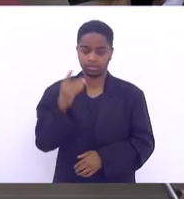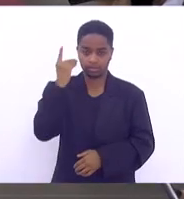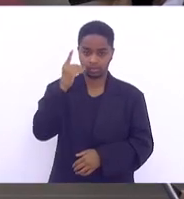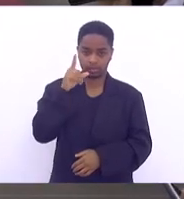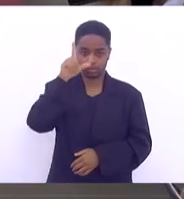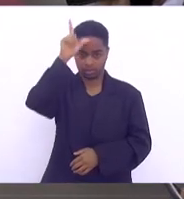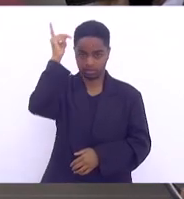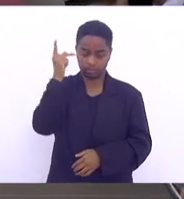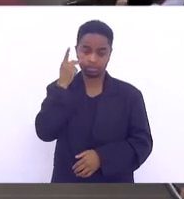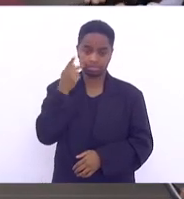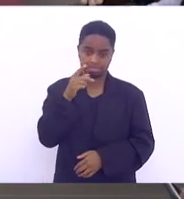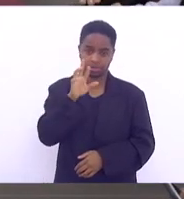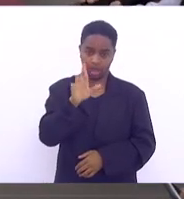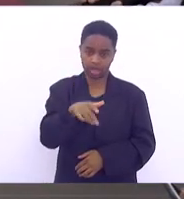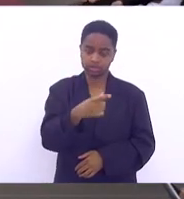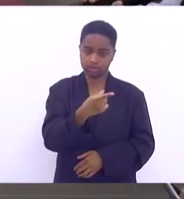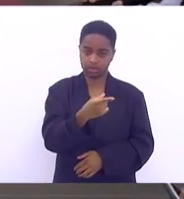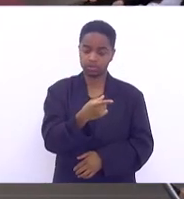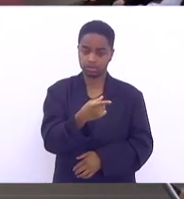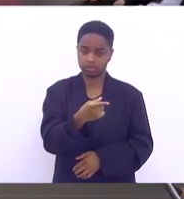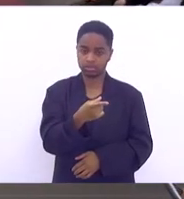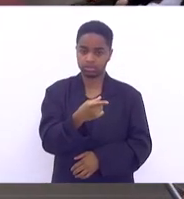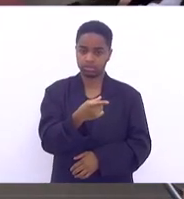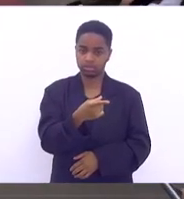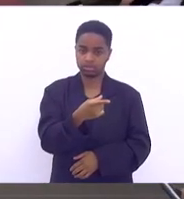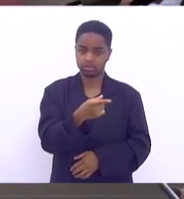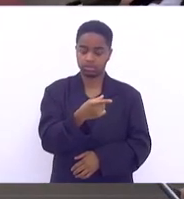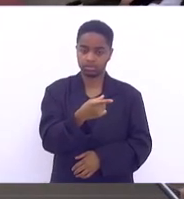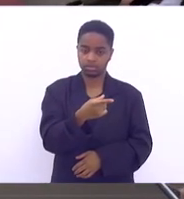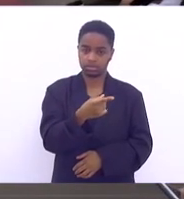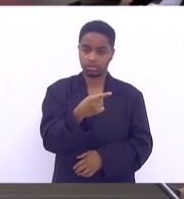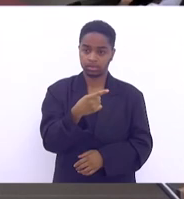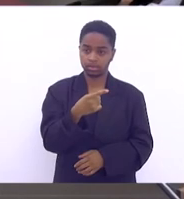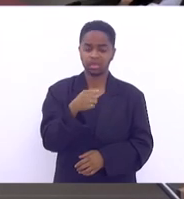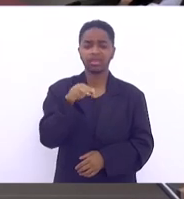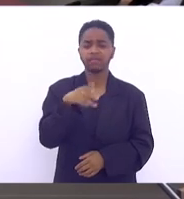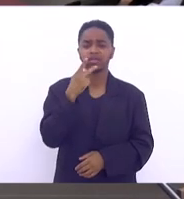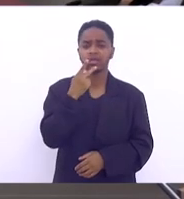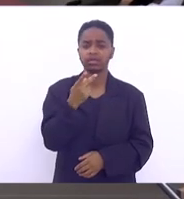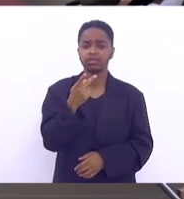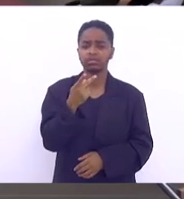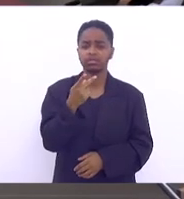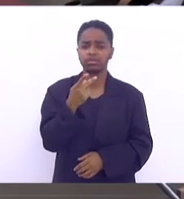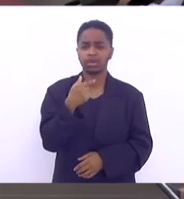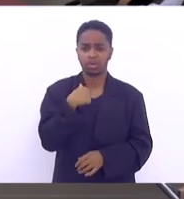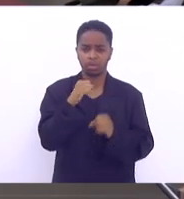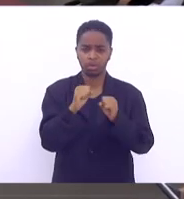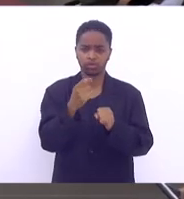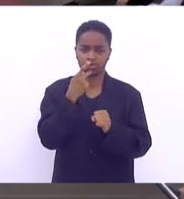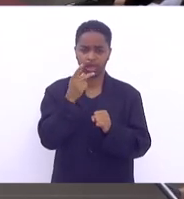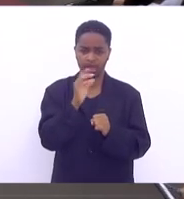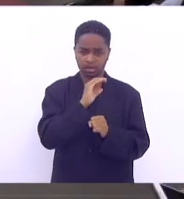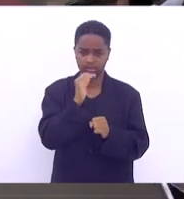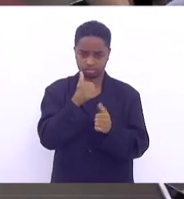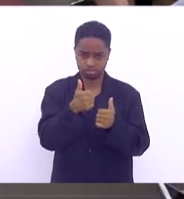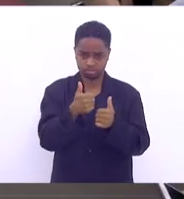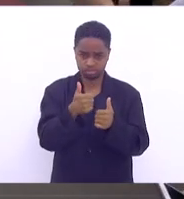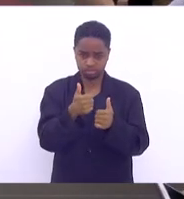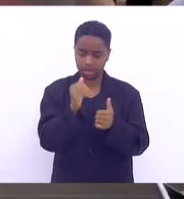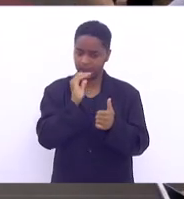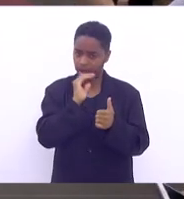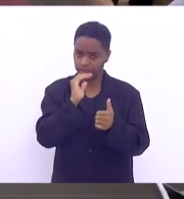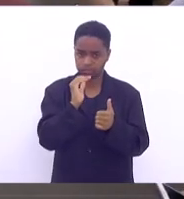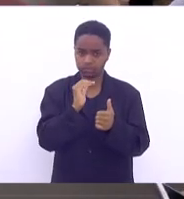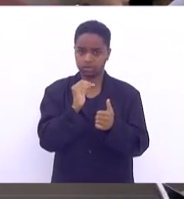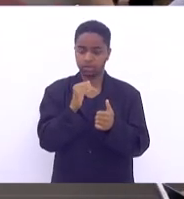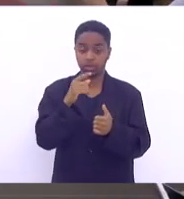tem razão no que ele diz. Quem está falando? Posso falar eu rapidamente? Lógico, lógico. Rapidamente.